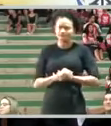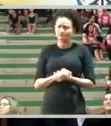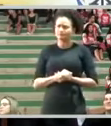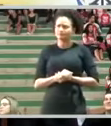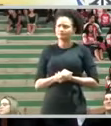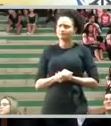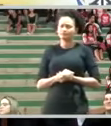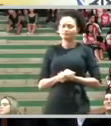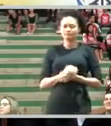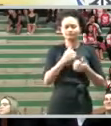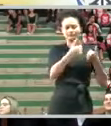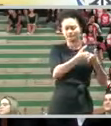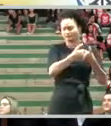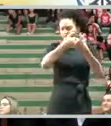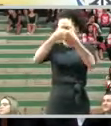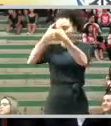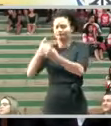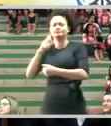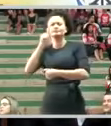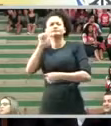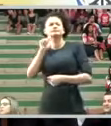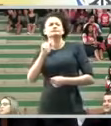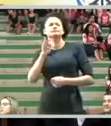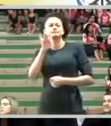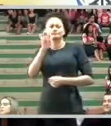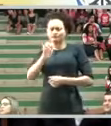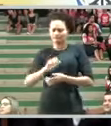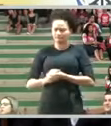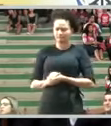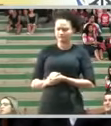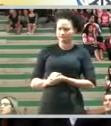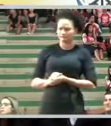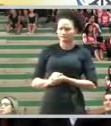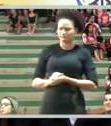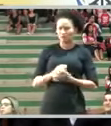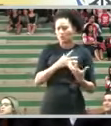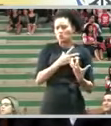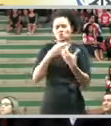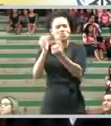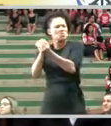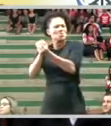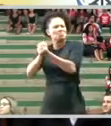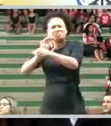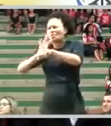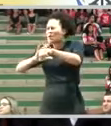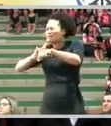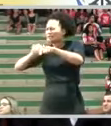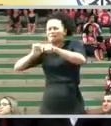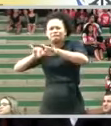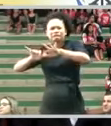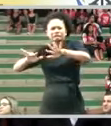A arca chega em Gate, humilhando e trazendo enfermidades.